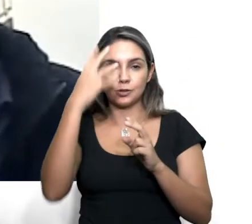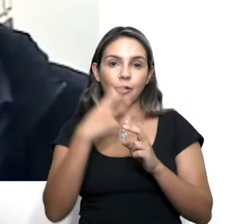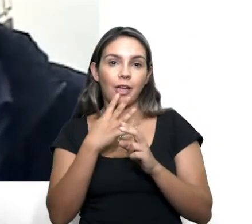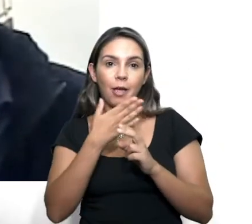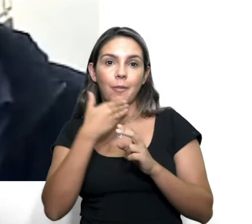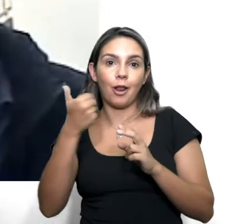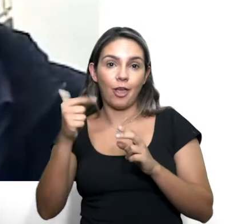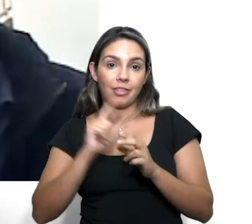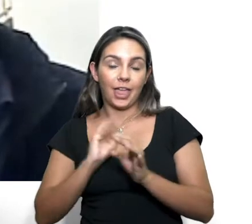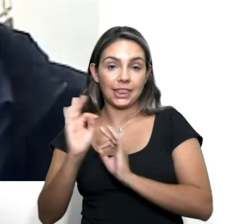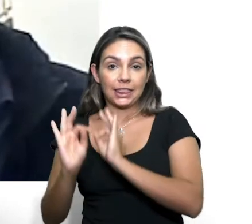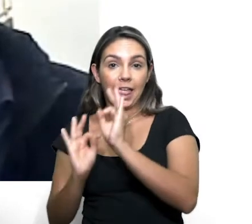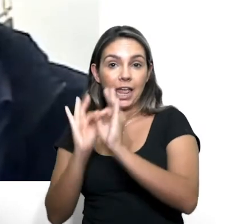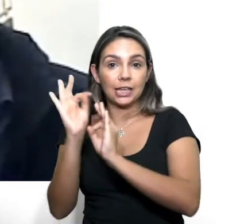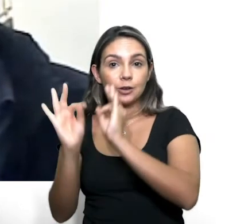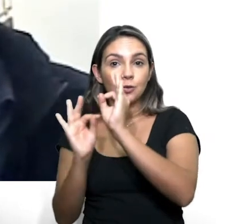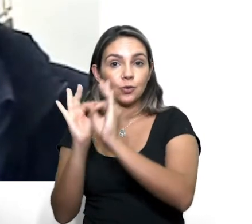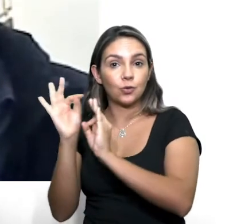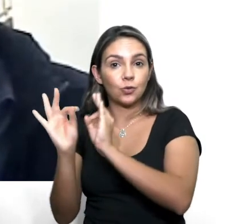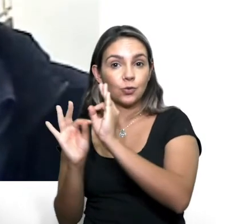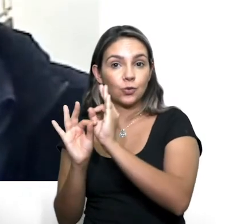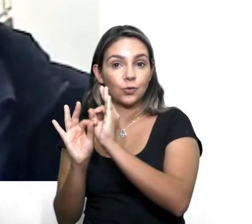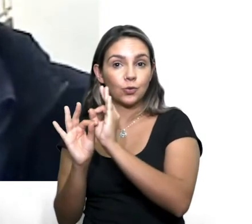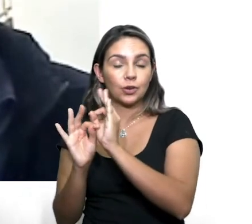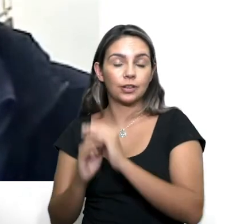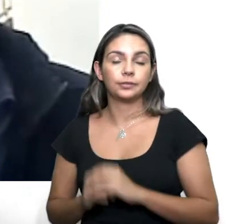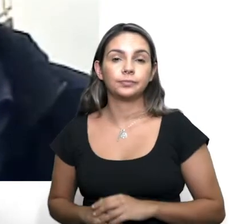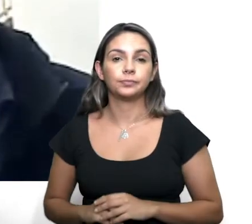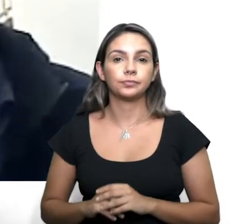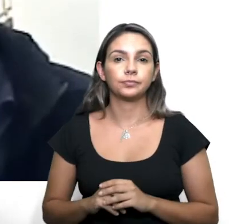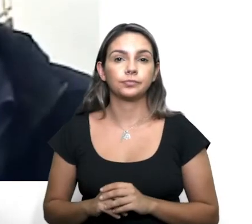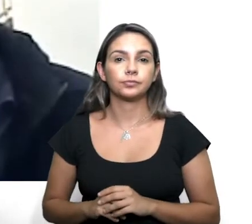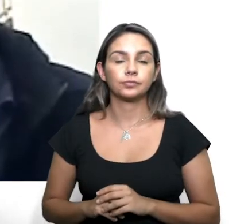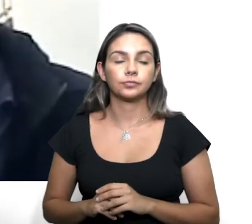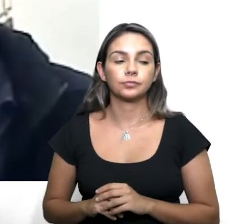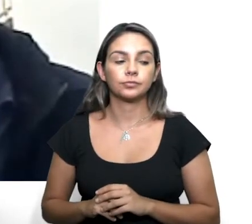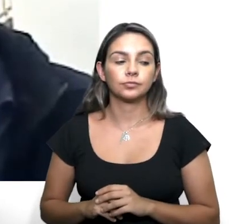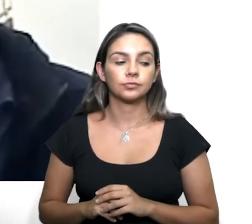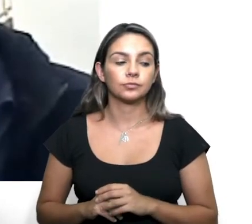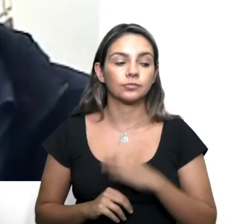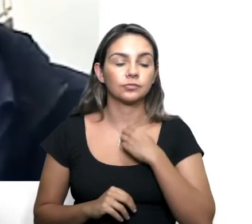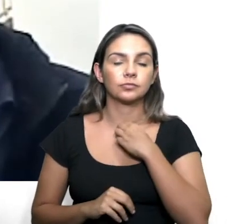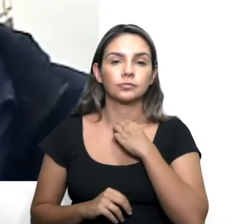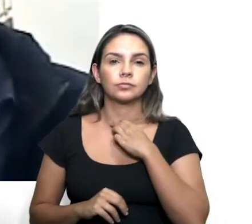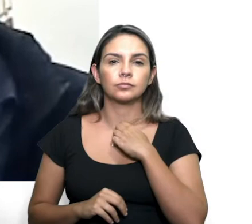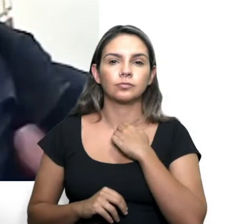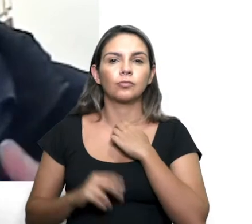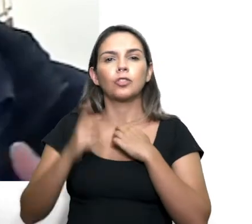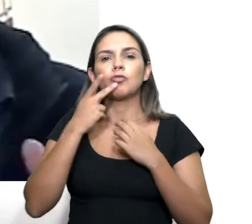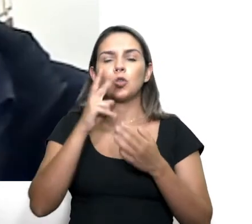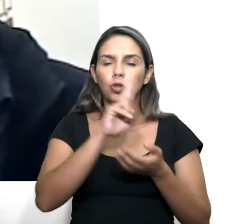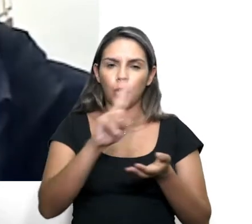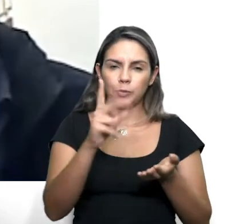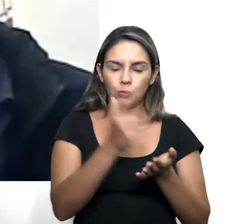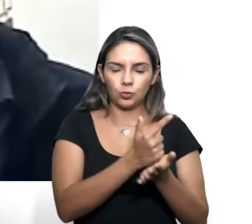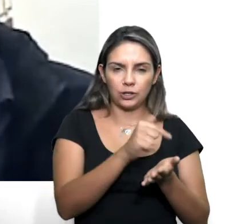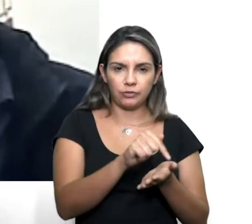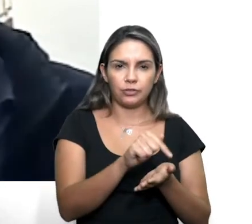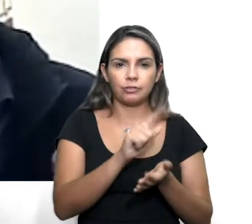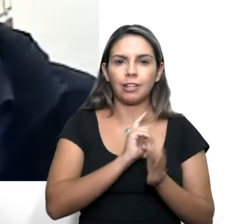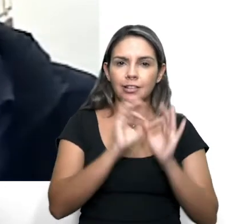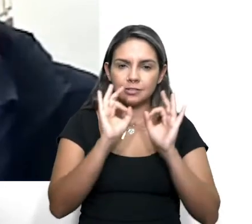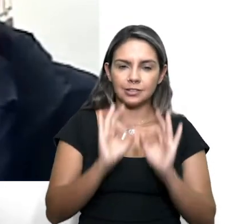melhor tecnicamente. Por exemplo, o Crime e Castigo do Dostoiévski. Não é? Certeza